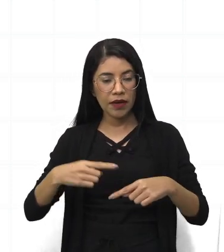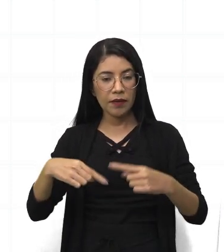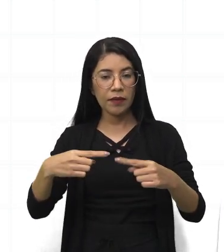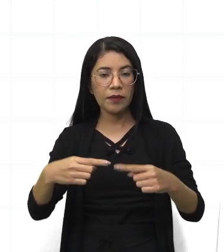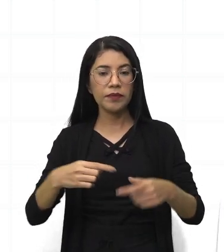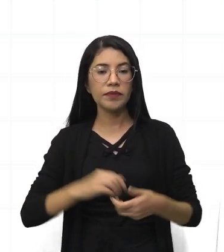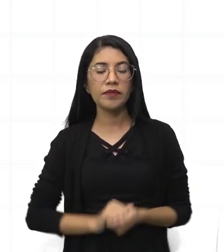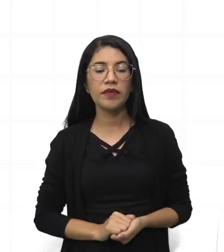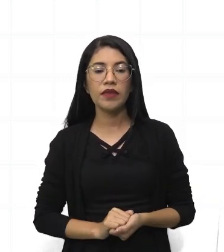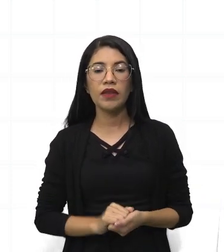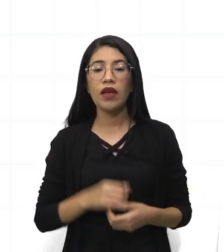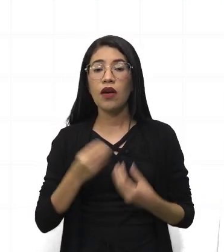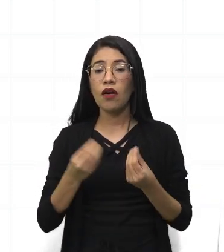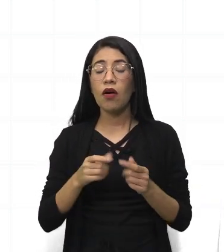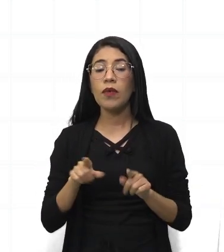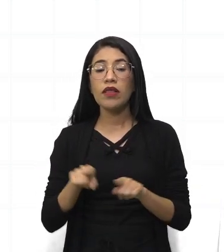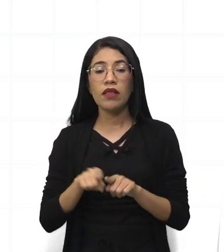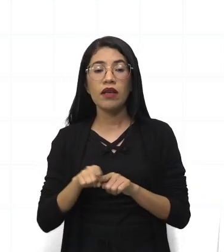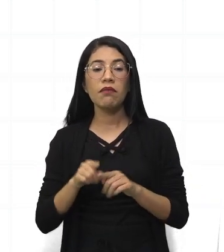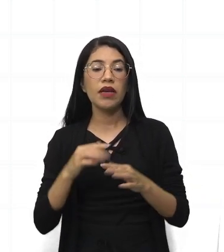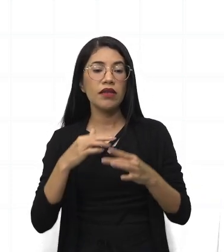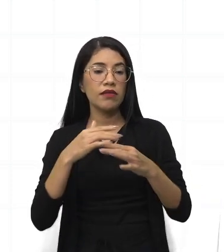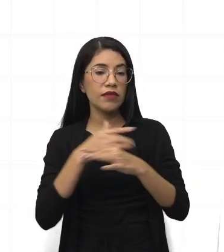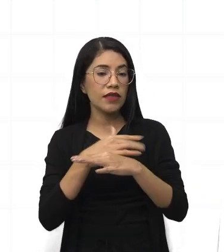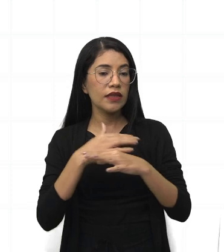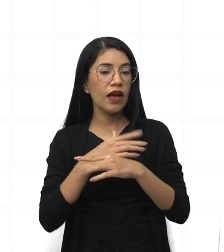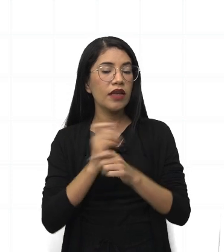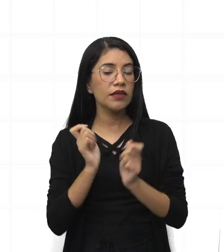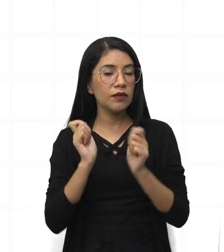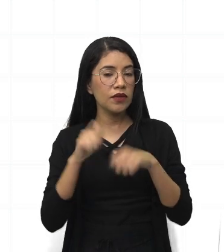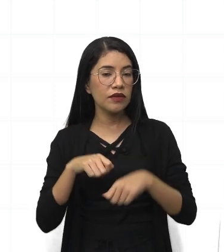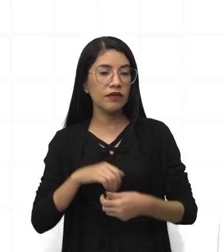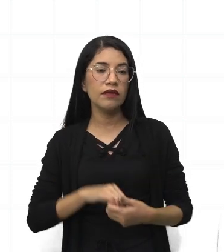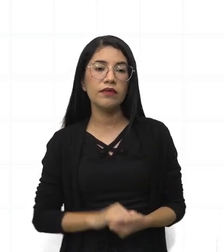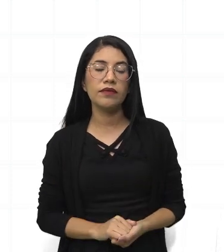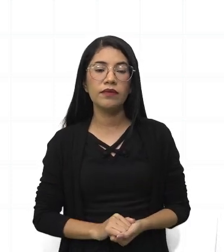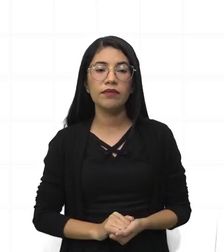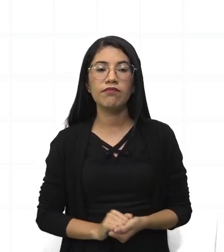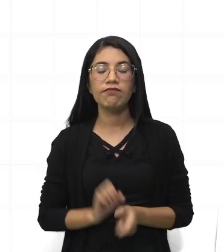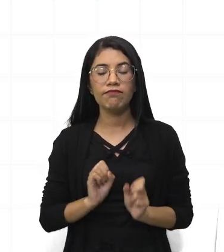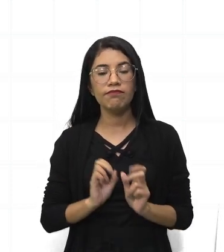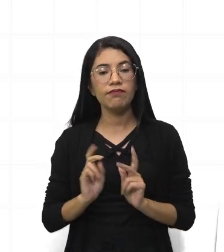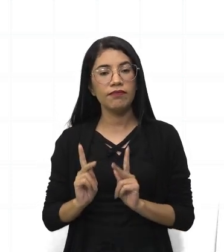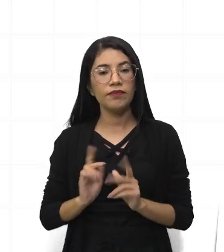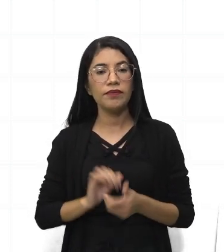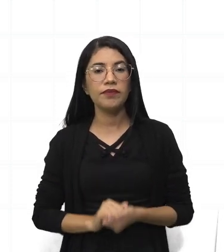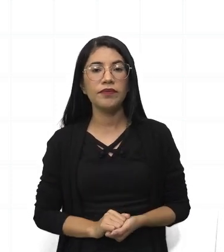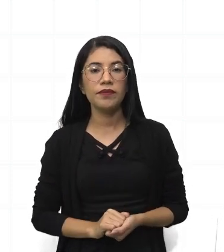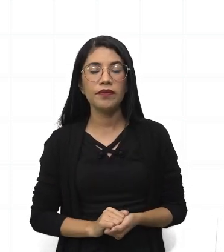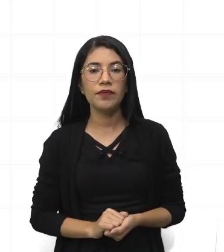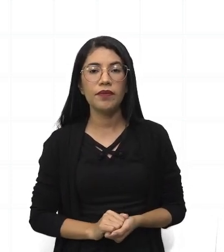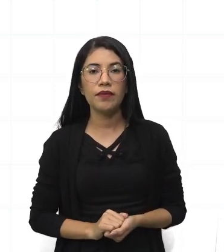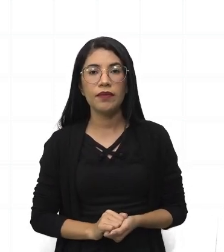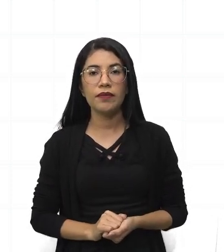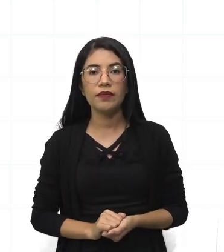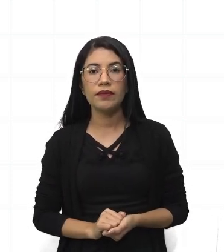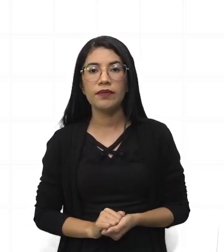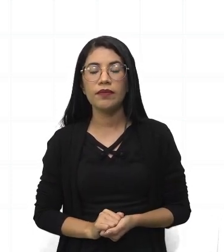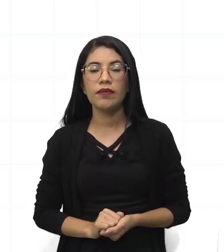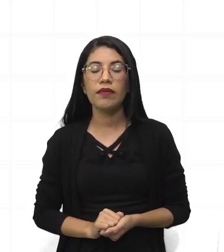reproduzir. Ele faz isso até nas cidades. Muito bem. Olha só.